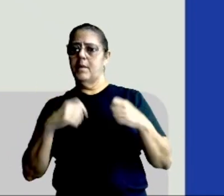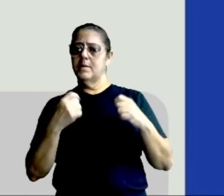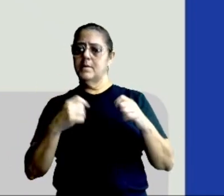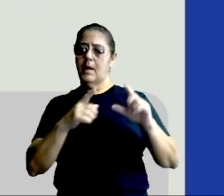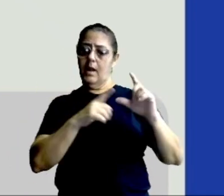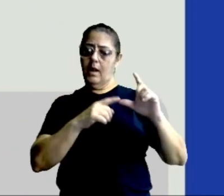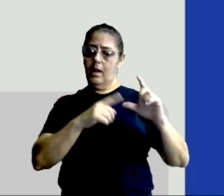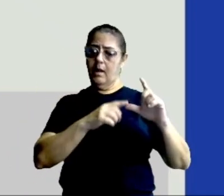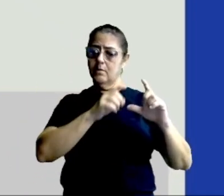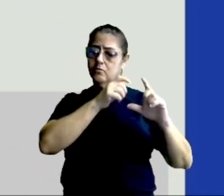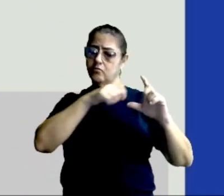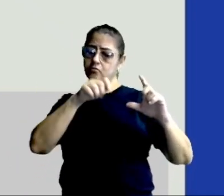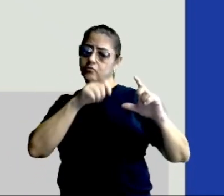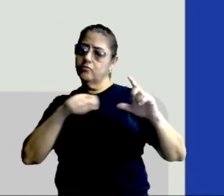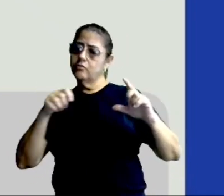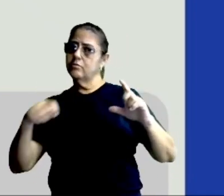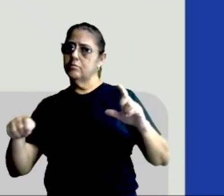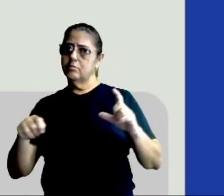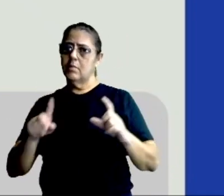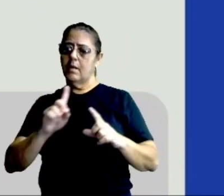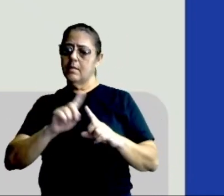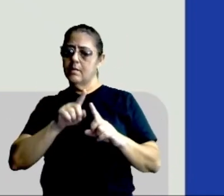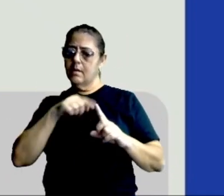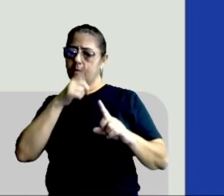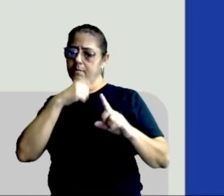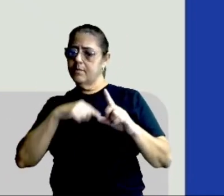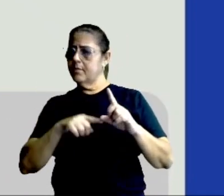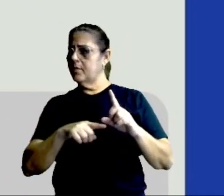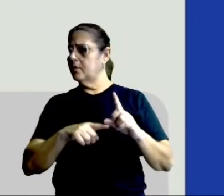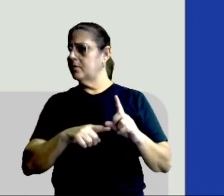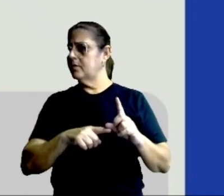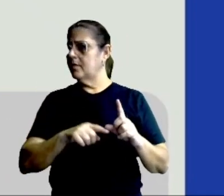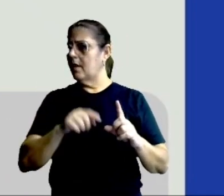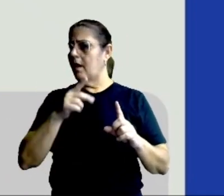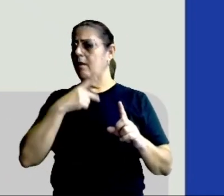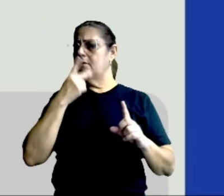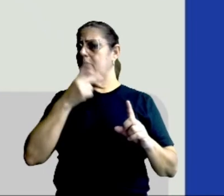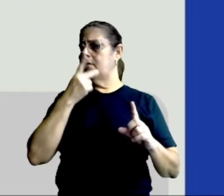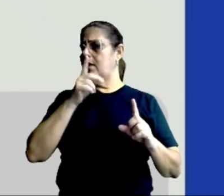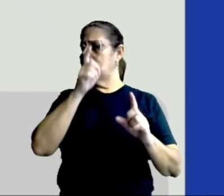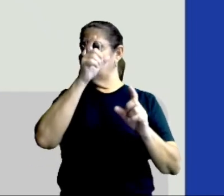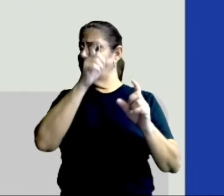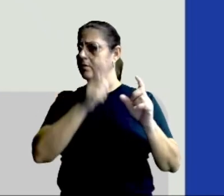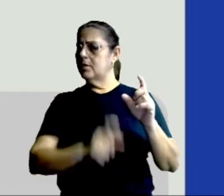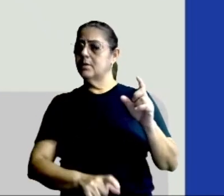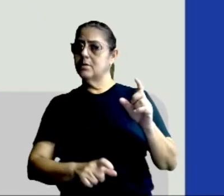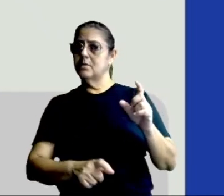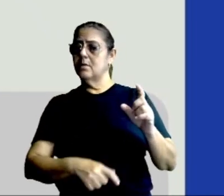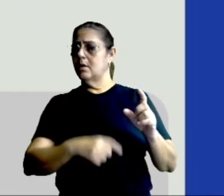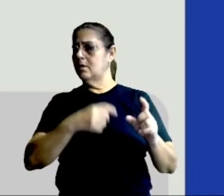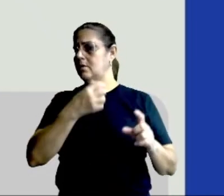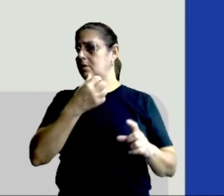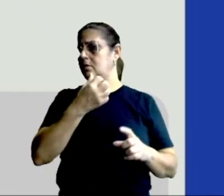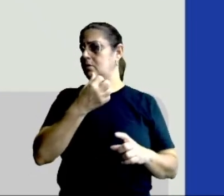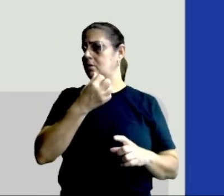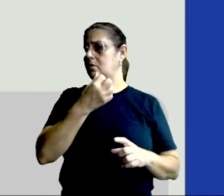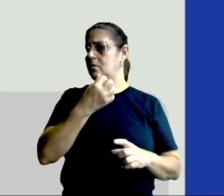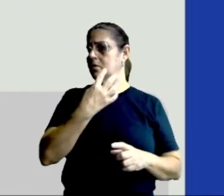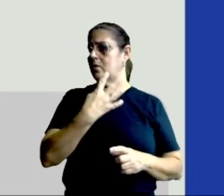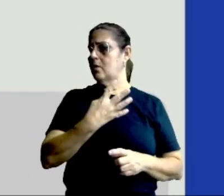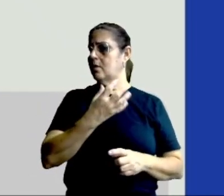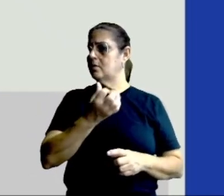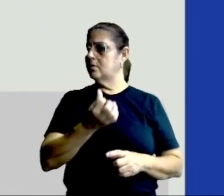ter letra maiúscula iniciando e depois o que retratavam aí as falas dos personagens no quarto e no sexto